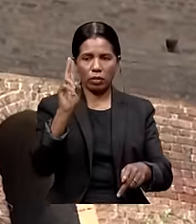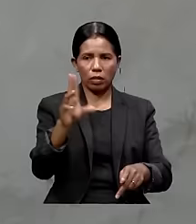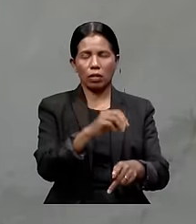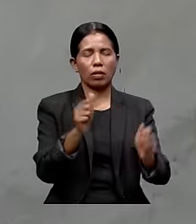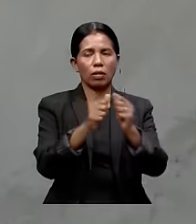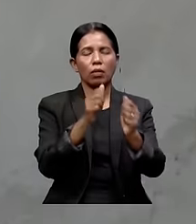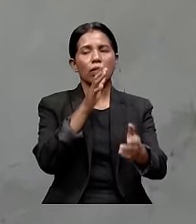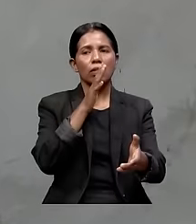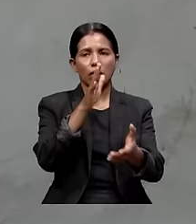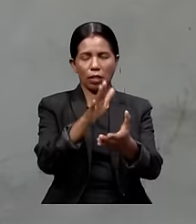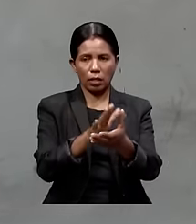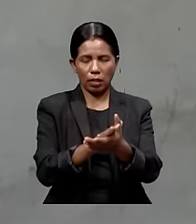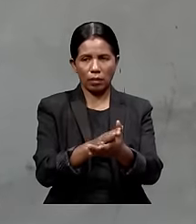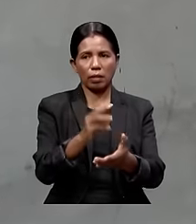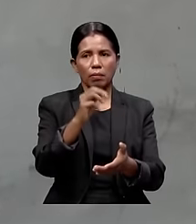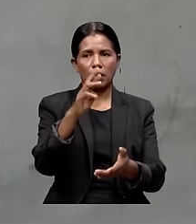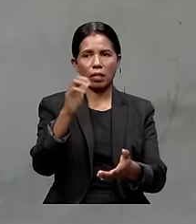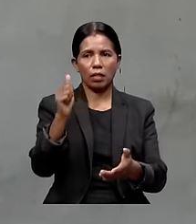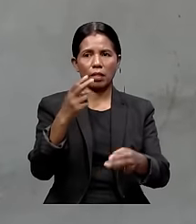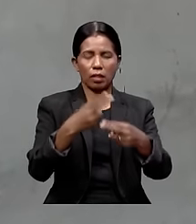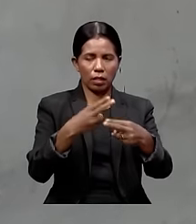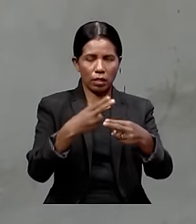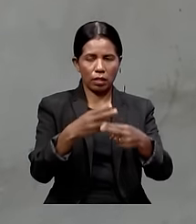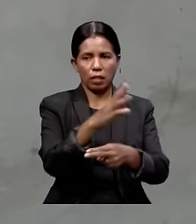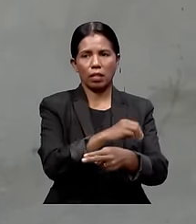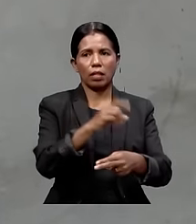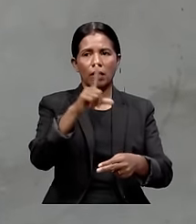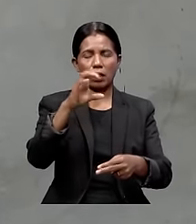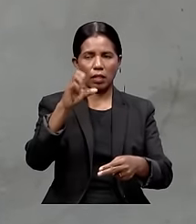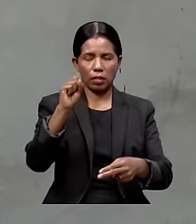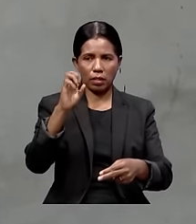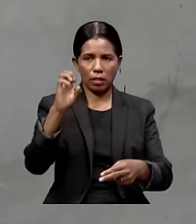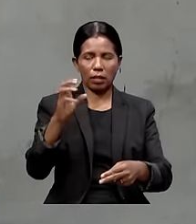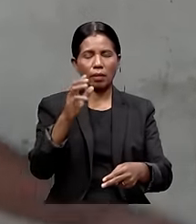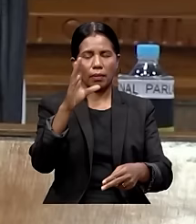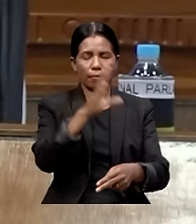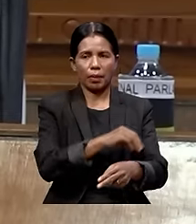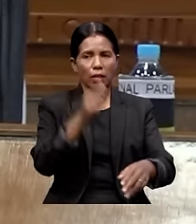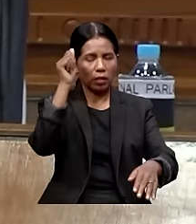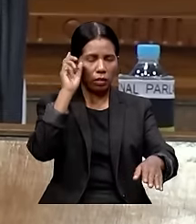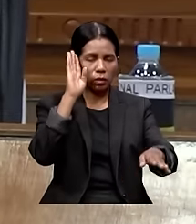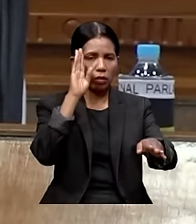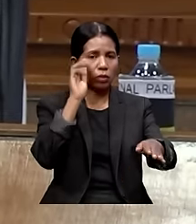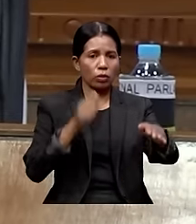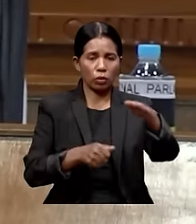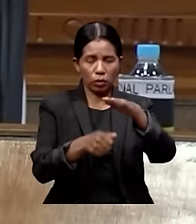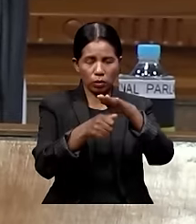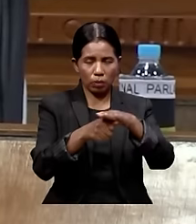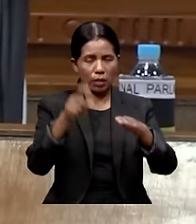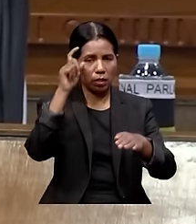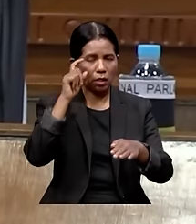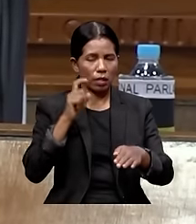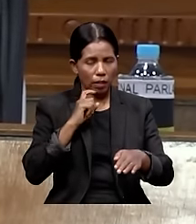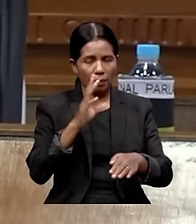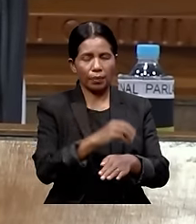honia cabem Maria de Fátima Araújo, honaran código Lesemau, maxubar comandante Valentil Kairala Xanana Guzmão,